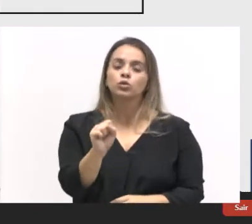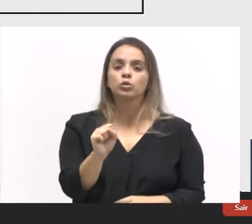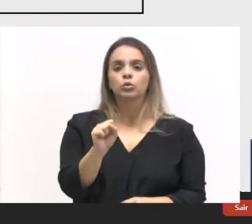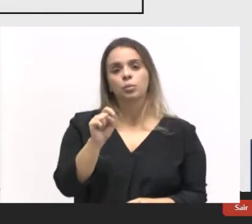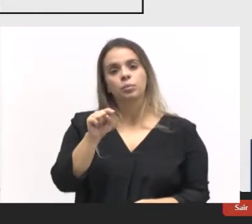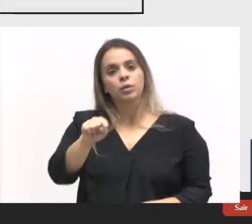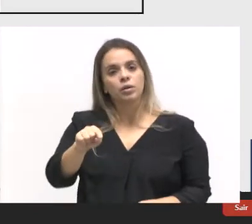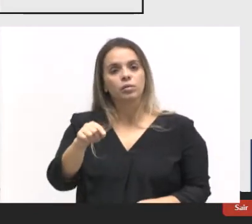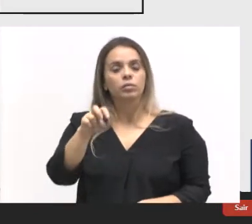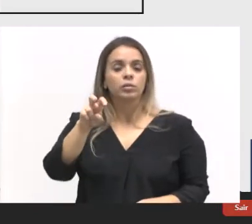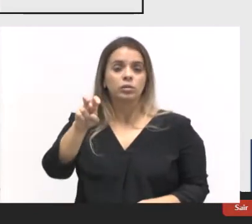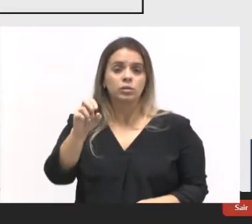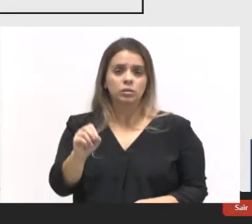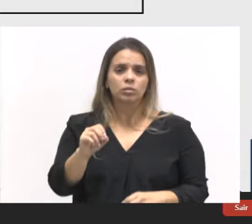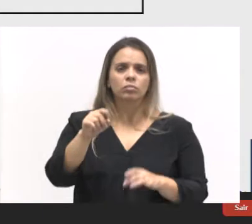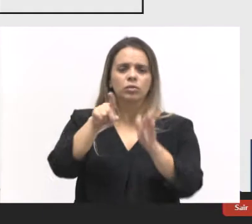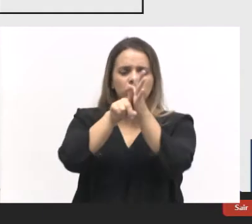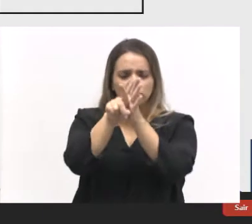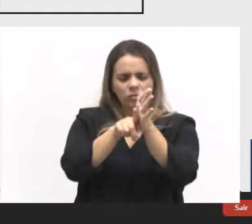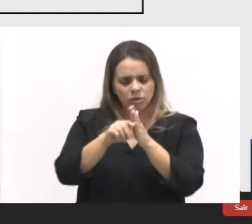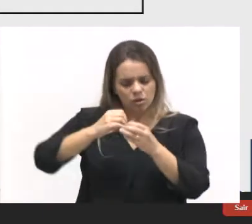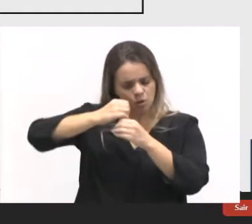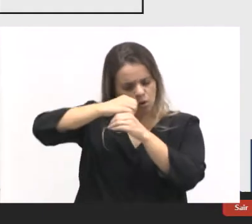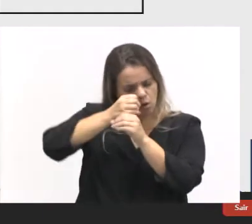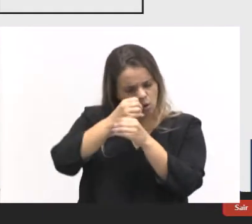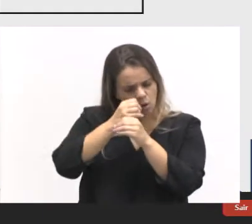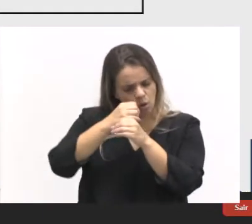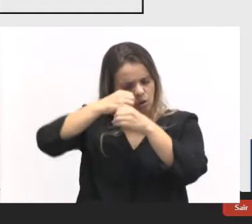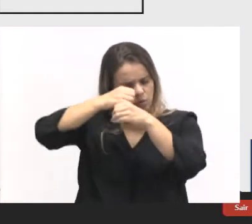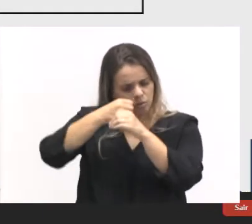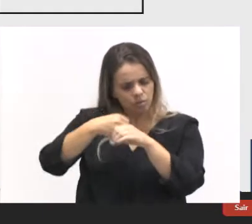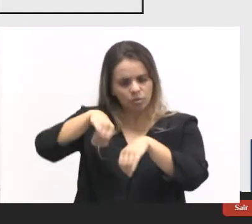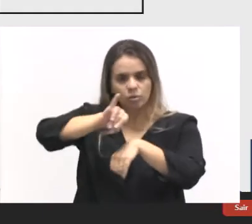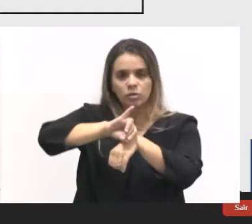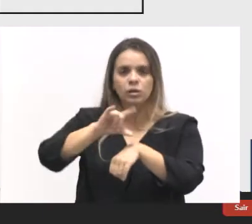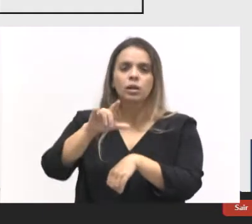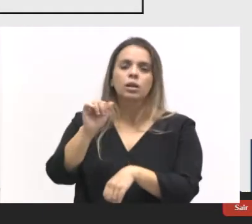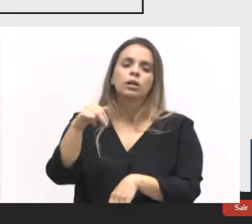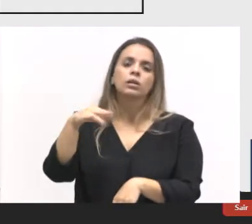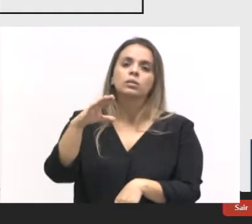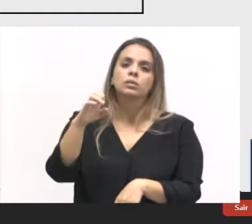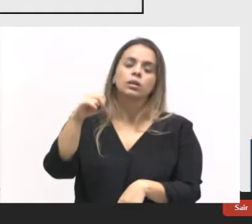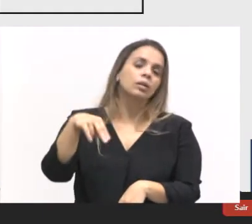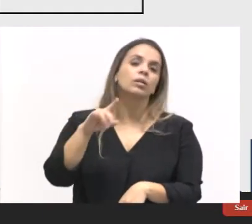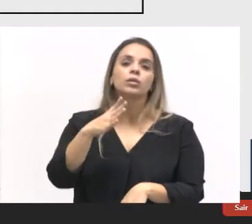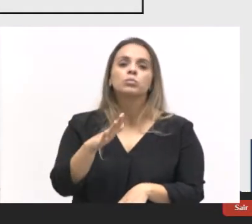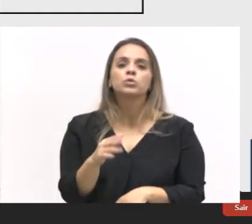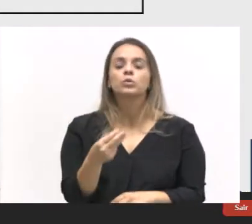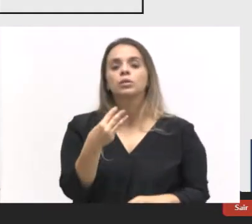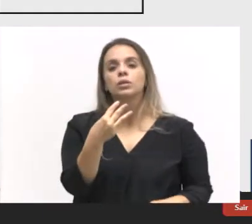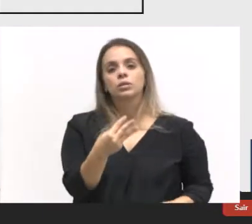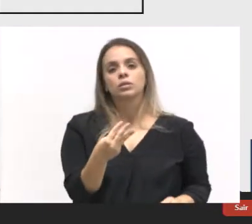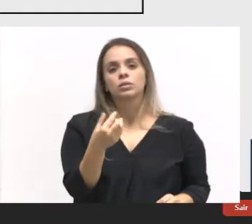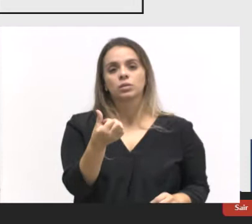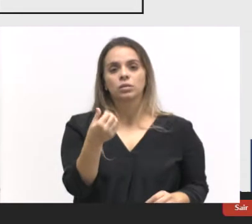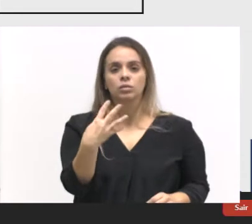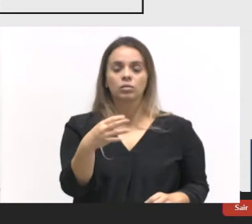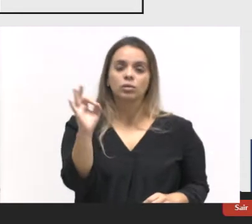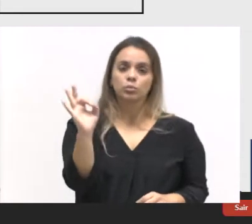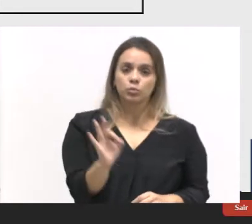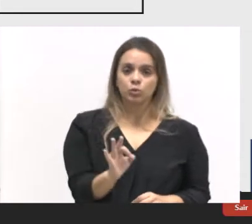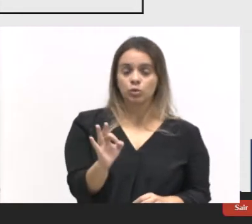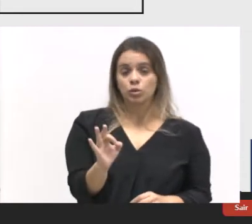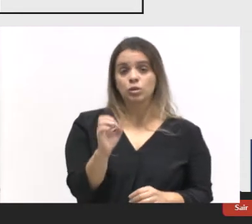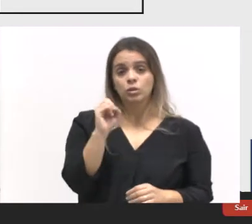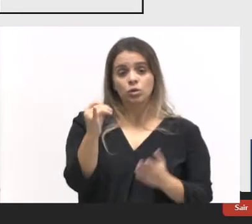328.050 análises laboratoriais no Laboratório Central. Isso ficou em 364%